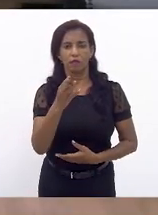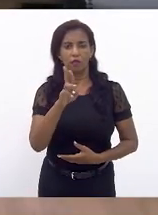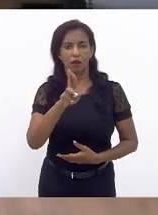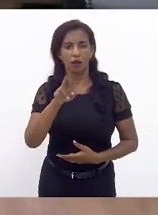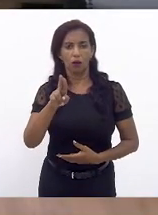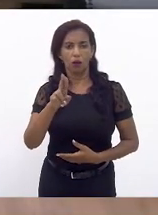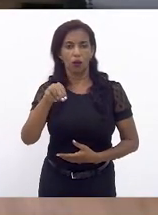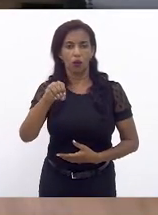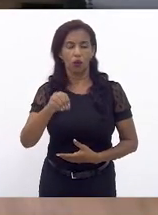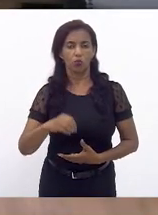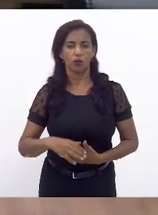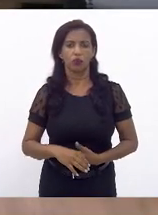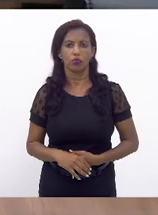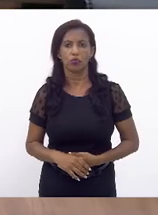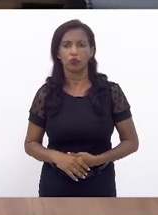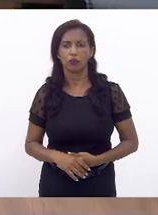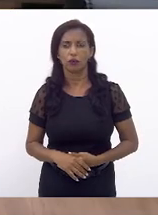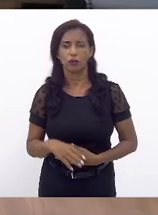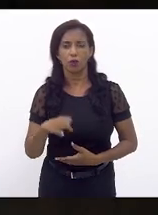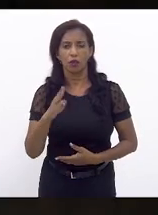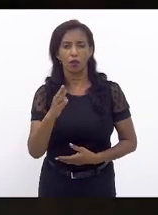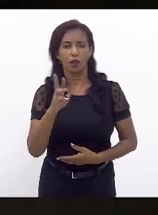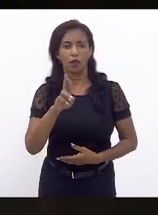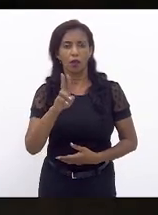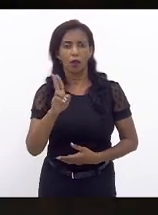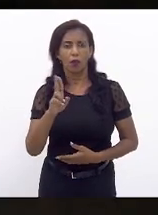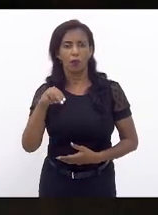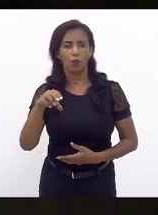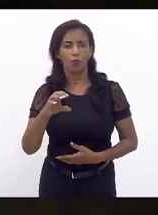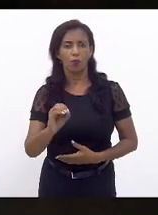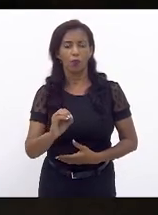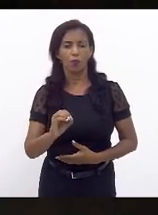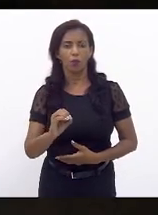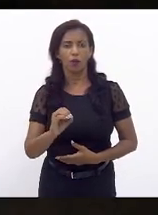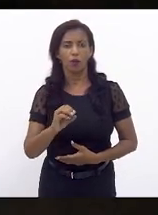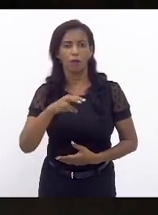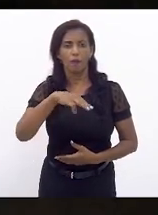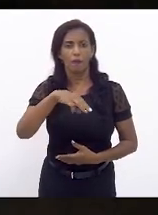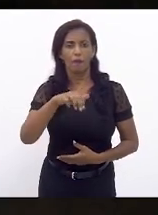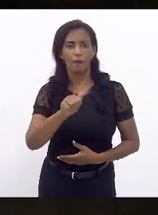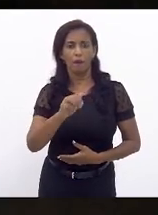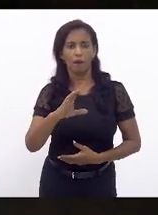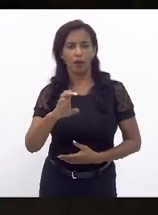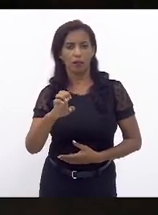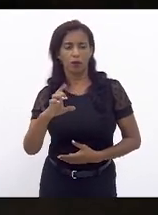Dauari. Deputado Bruno Dauari. Deputado Carlos Macedo.